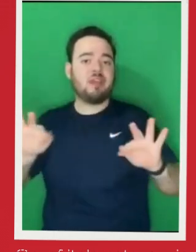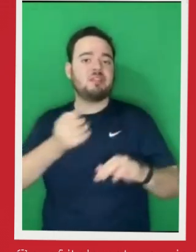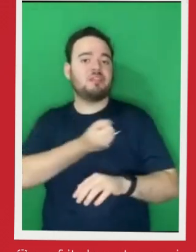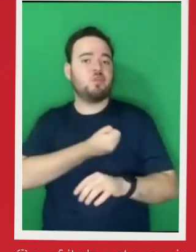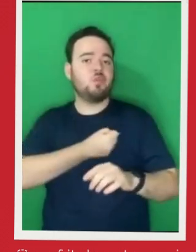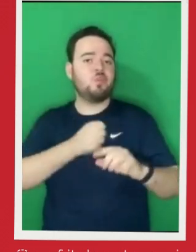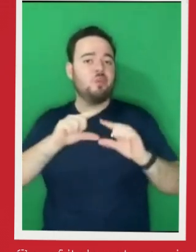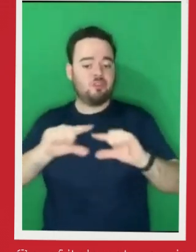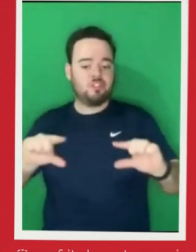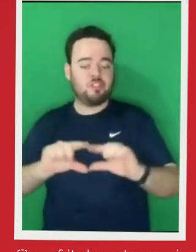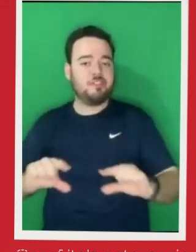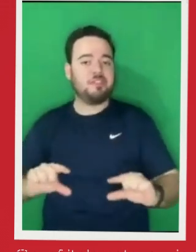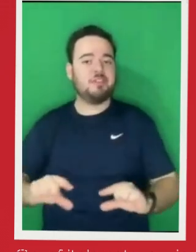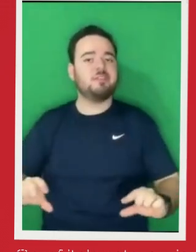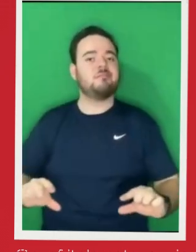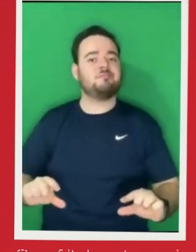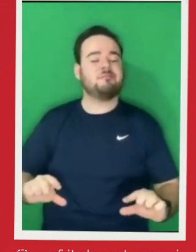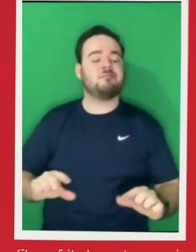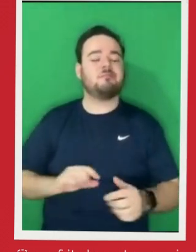como mais um apego ao estilo?